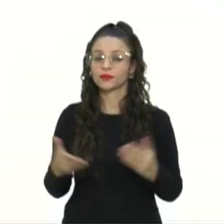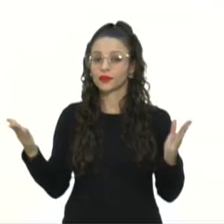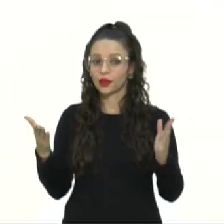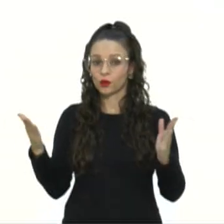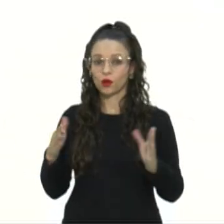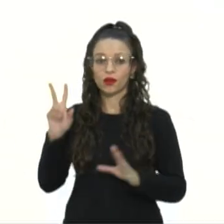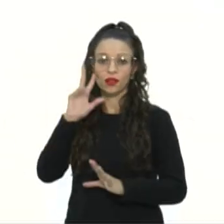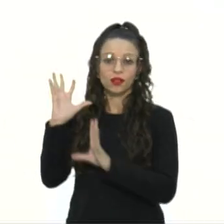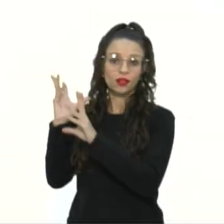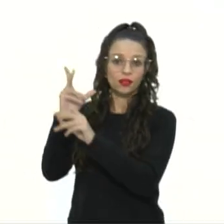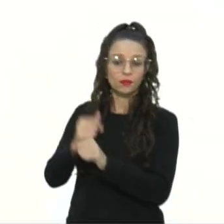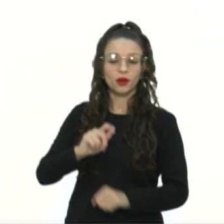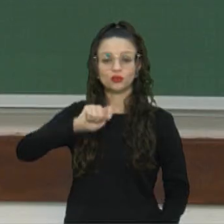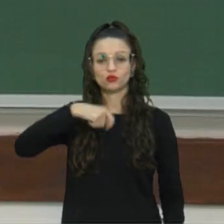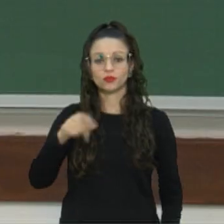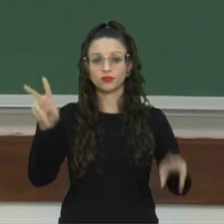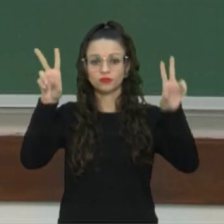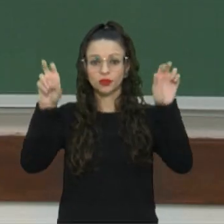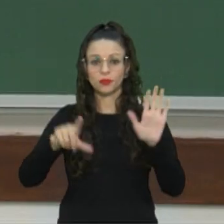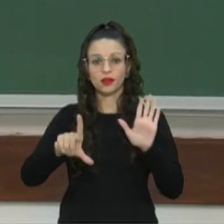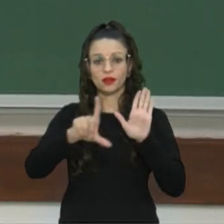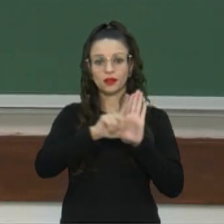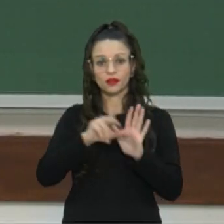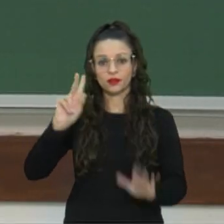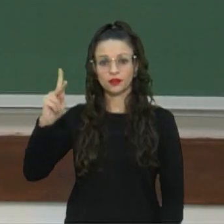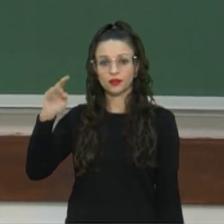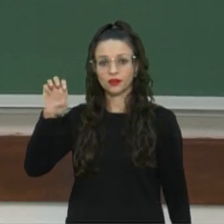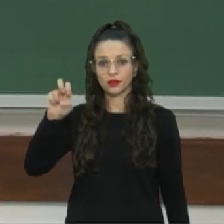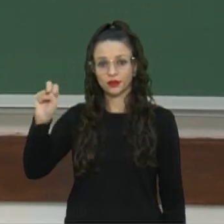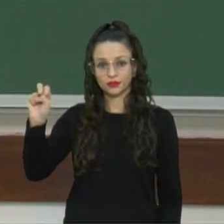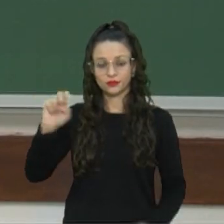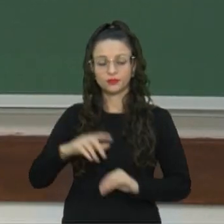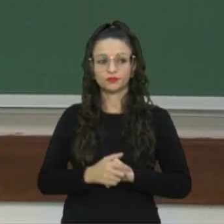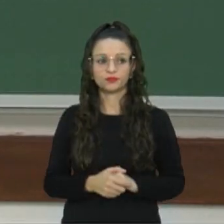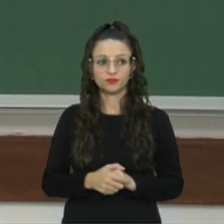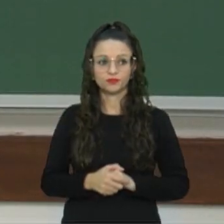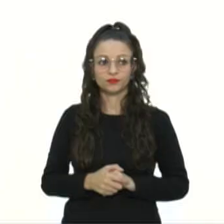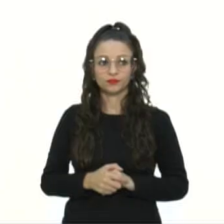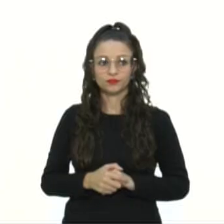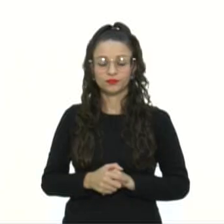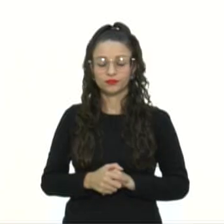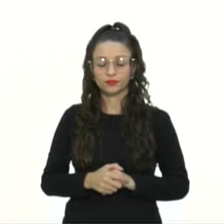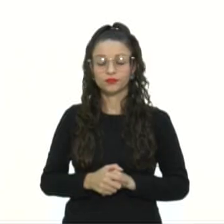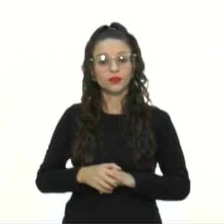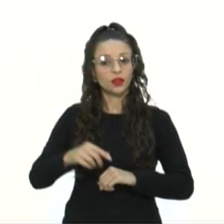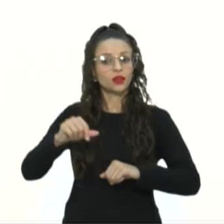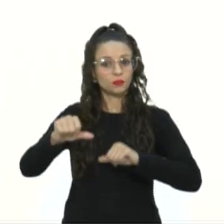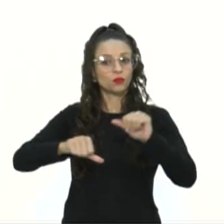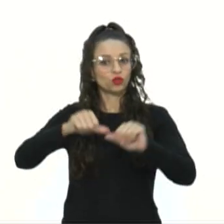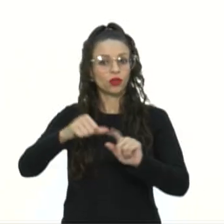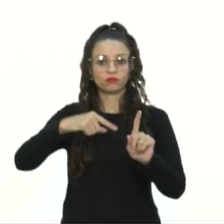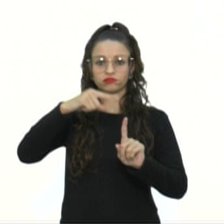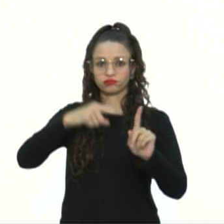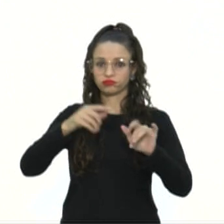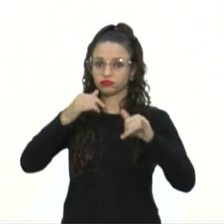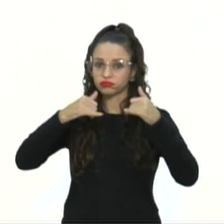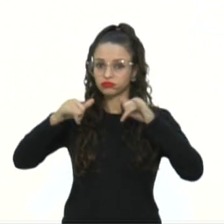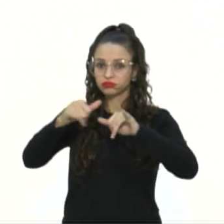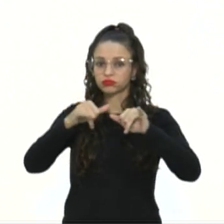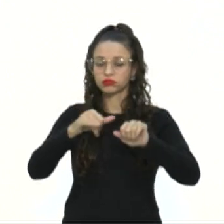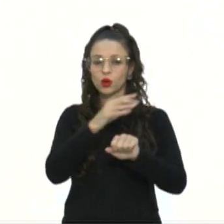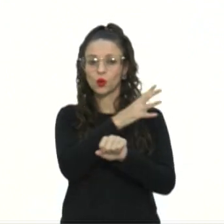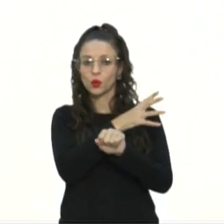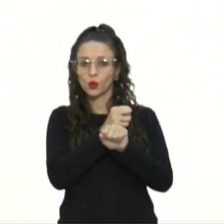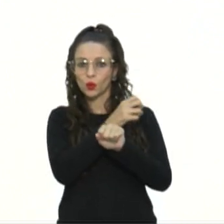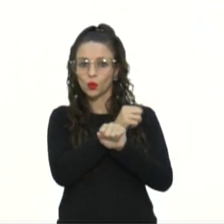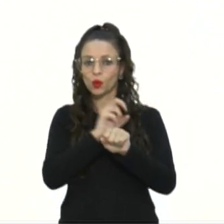Agora vamos lembrar um pouquinho sobre a lei de Hess. A variação da entalpia, a quantidade de calor liberada ou absorvida